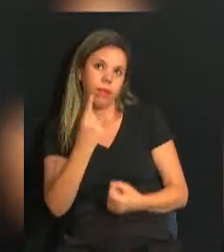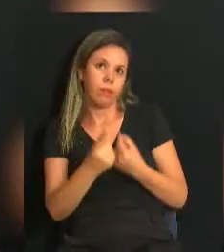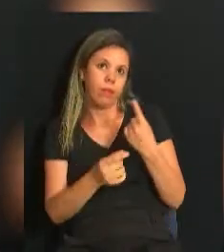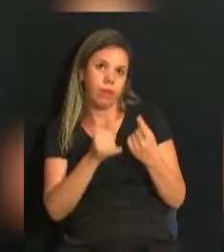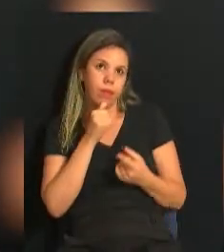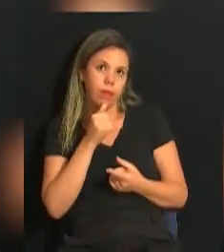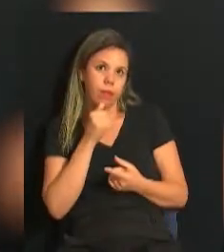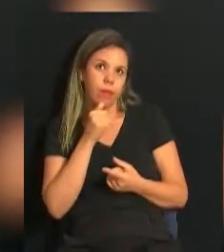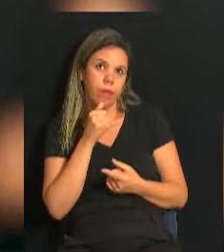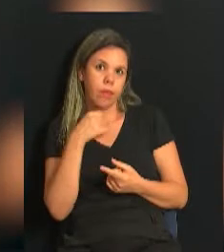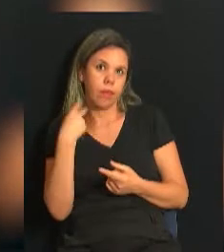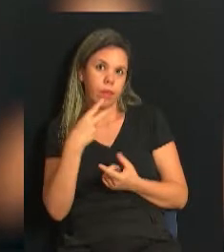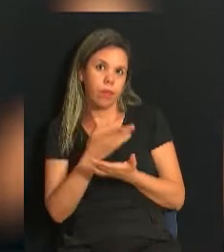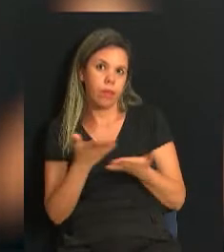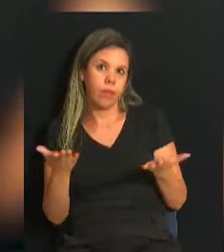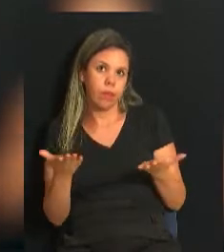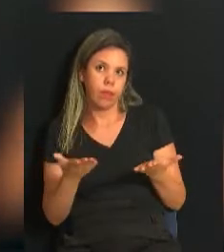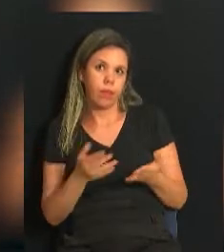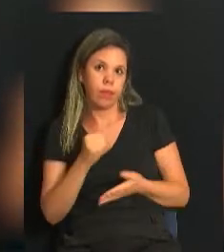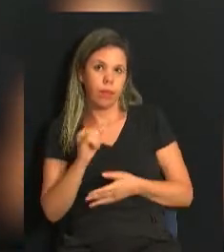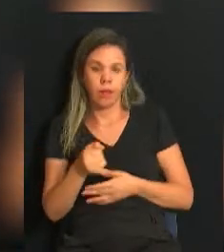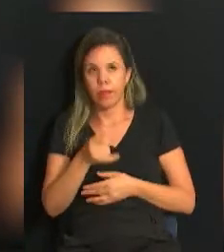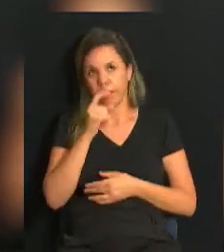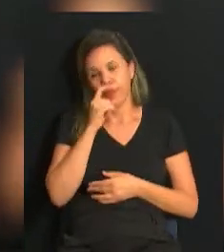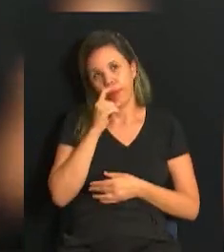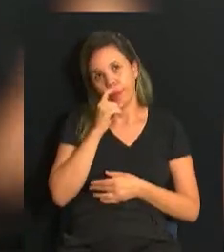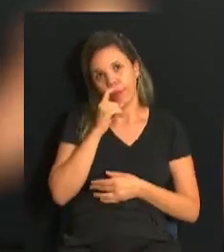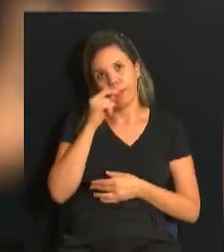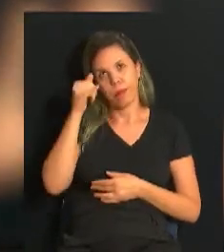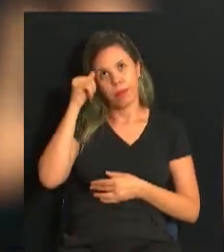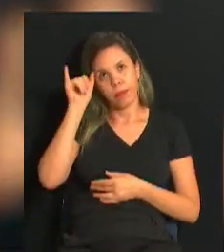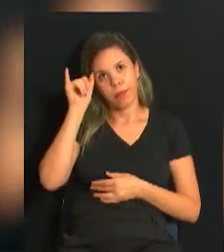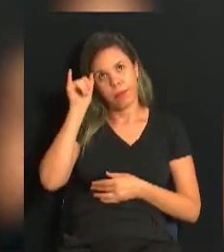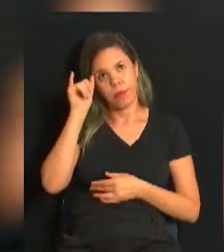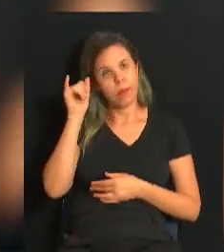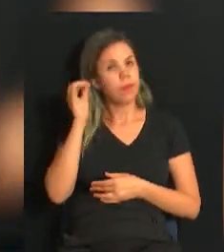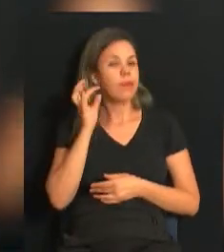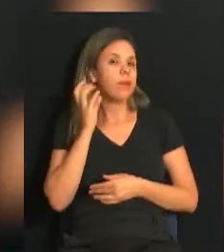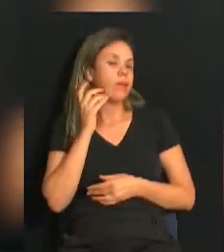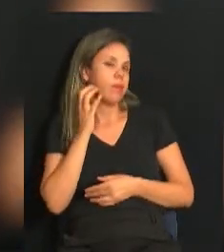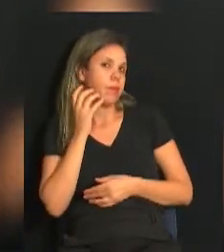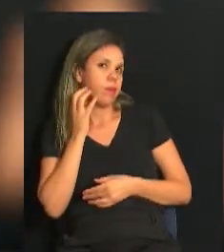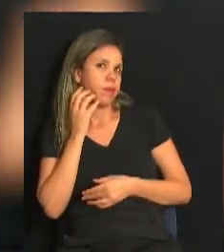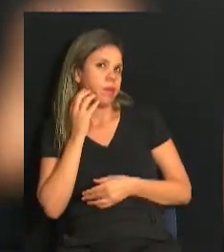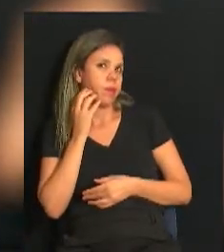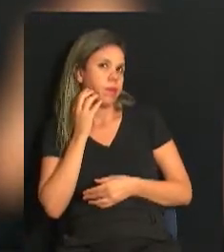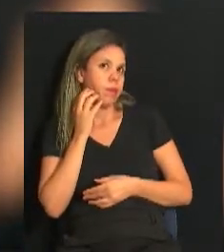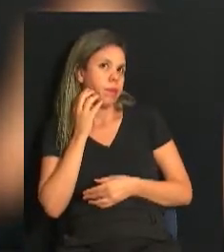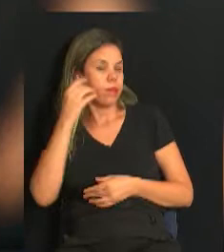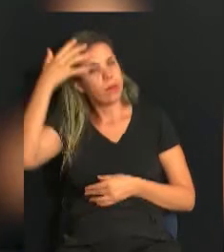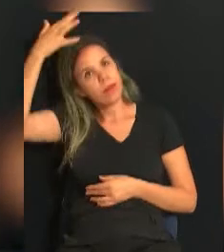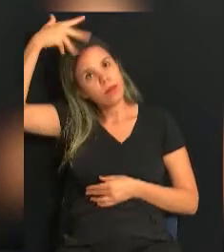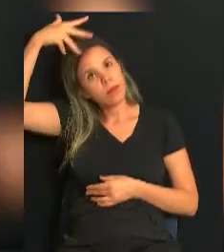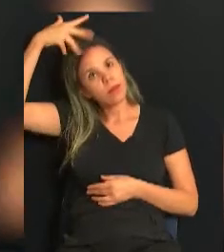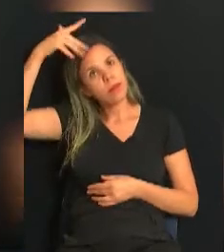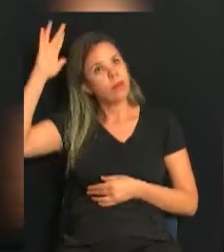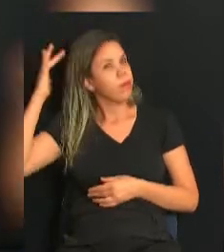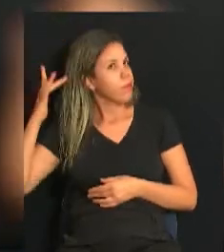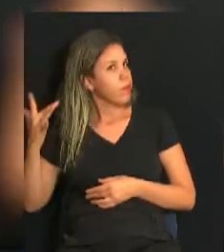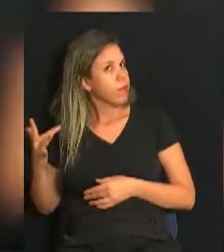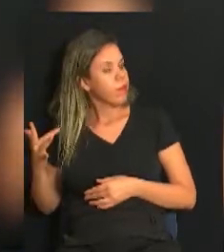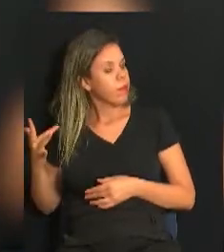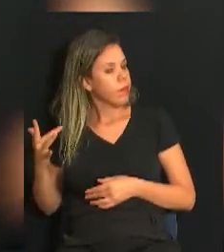os parlamentares Jorge Schneider Paulo Búfalo Igor Diego Rodrigo da farmadic Guida